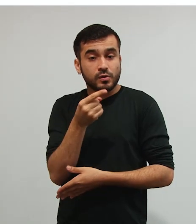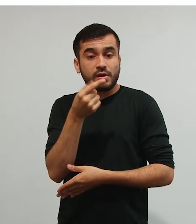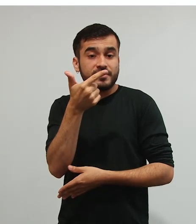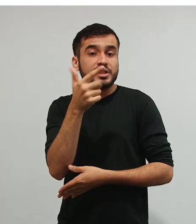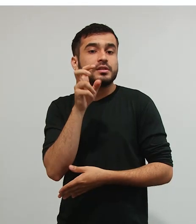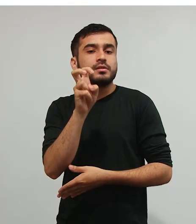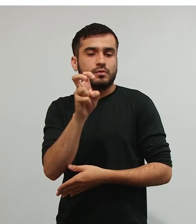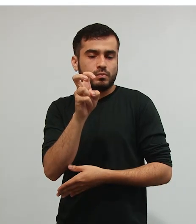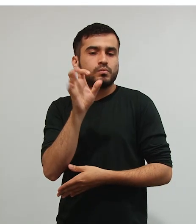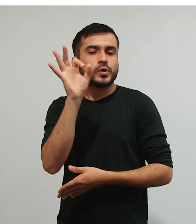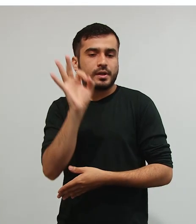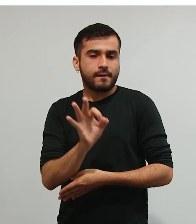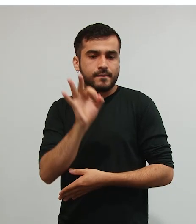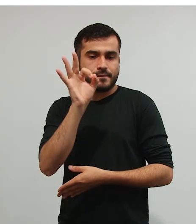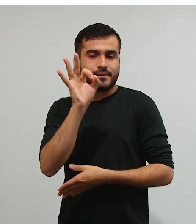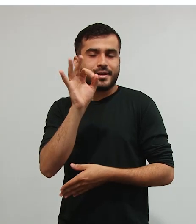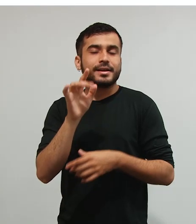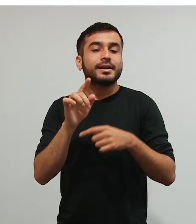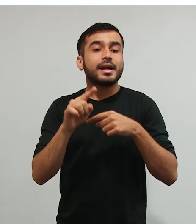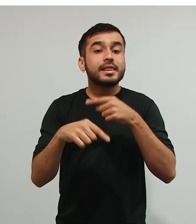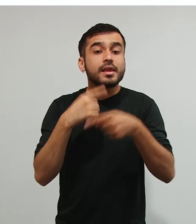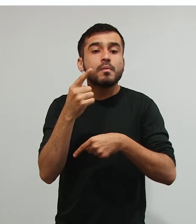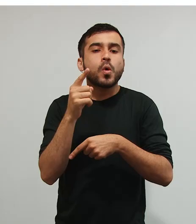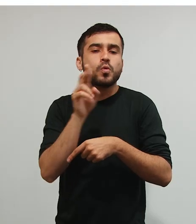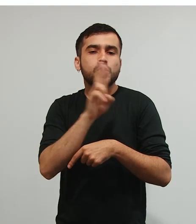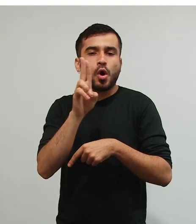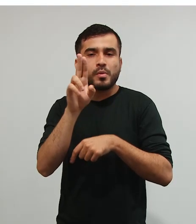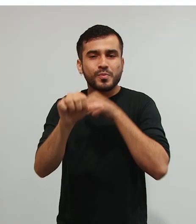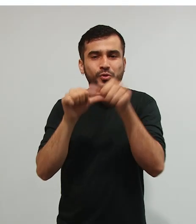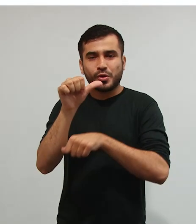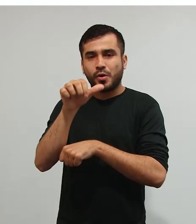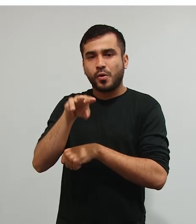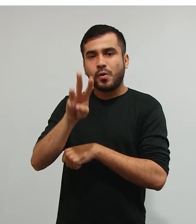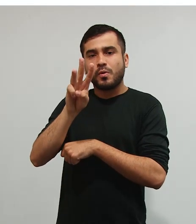3,25. Quando ele passou a ser